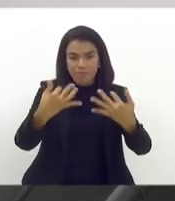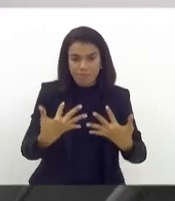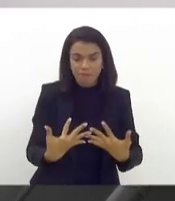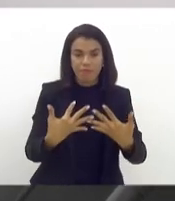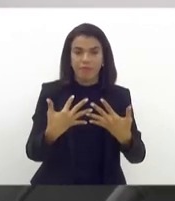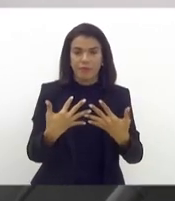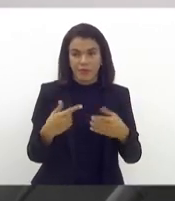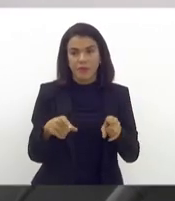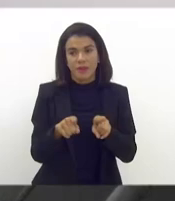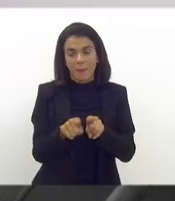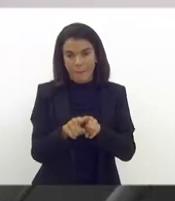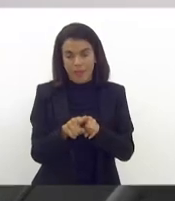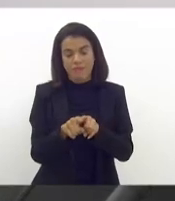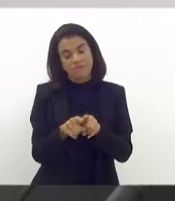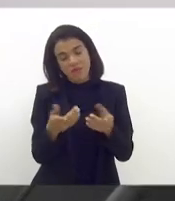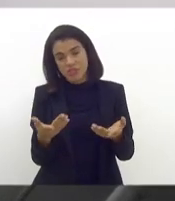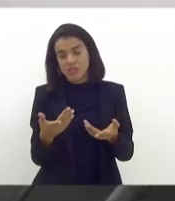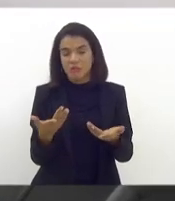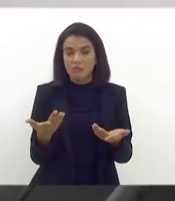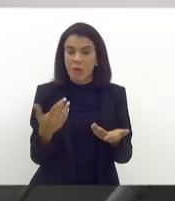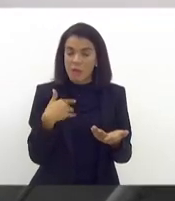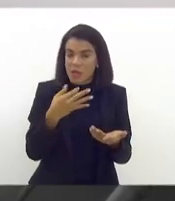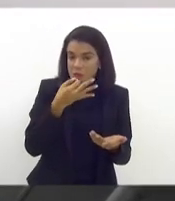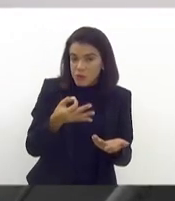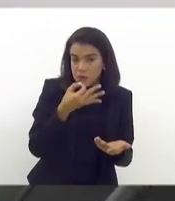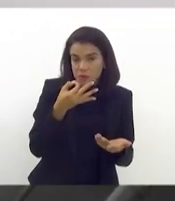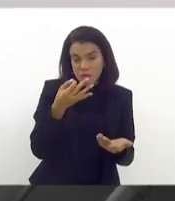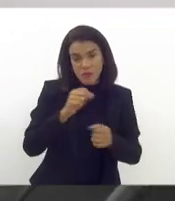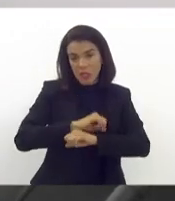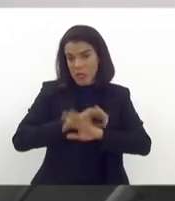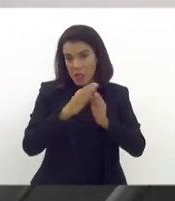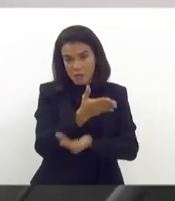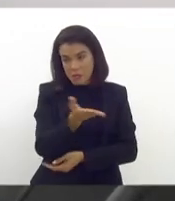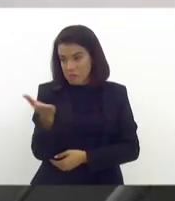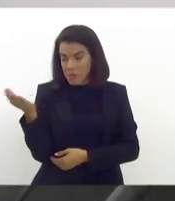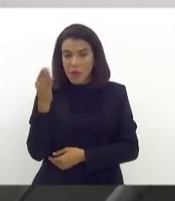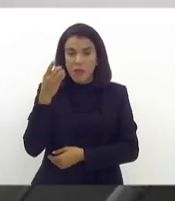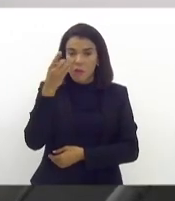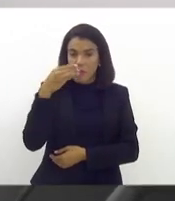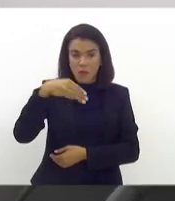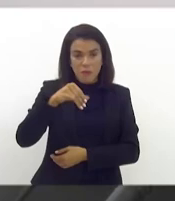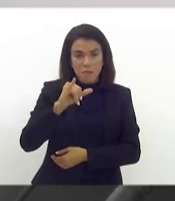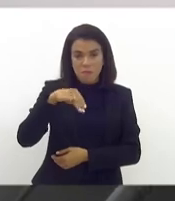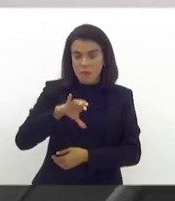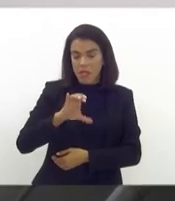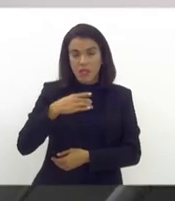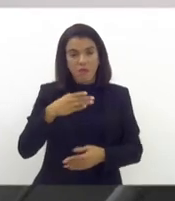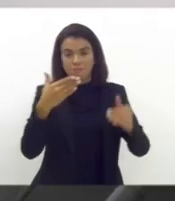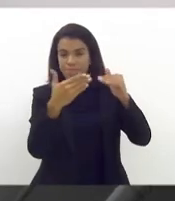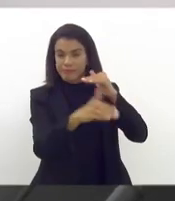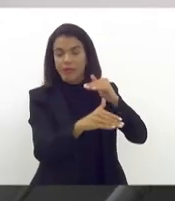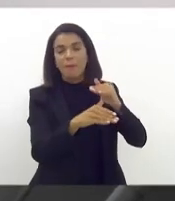questão de constitucionalidade, que é o que a gente tem feito. Então, a minha sugestão é essa, já está claro para todos, que o deputado Mink tem um voto absolutamente